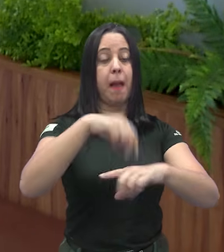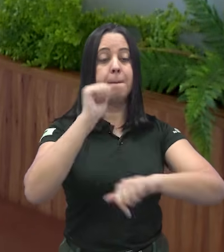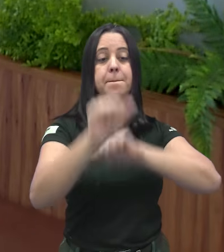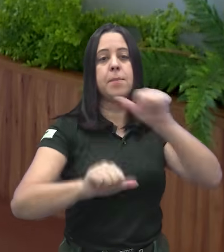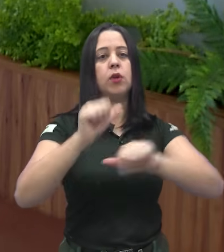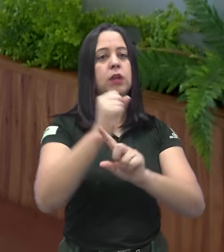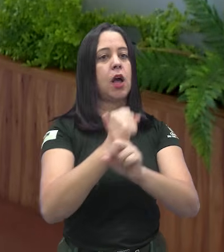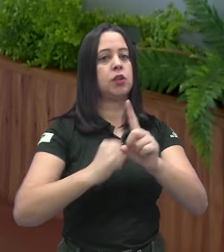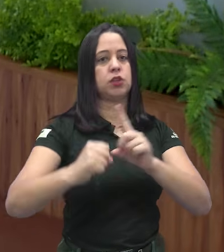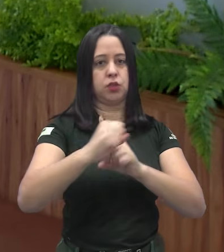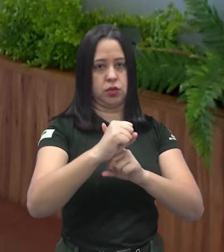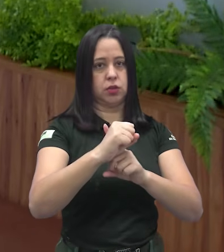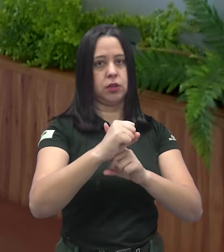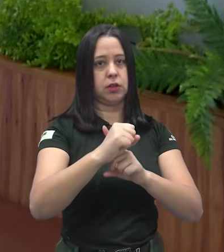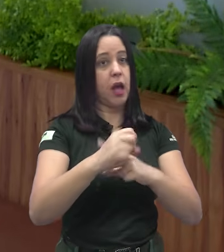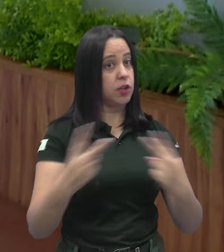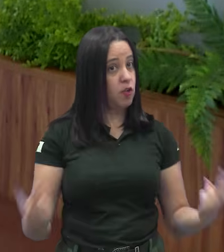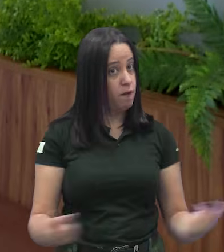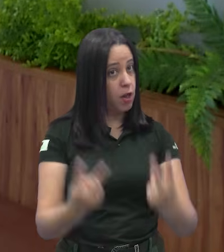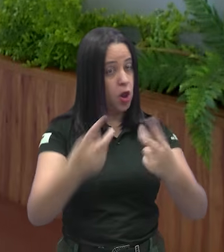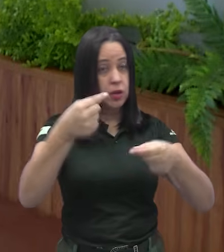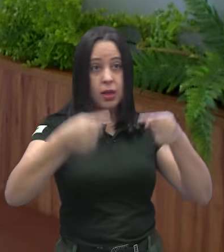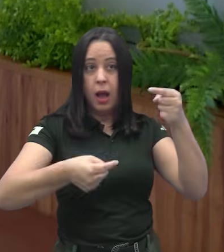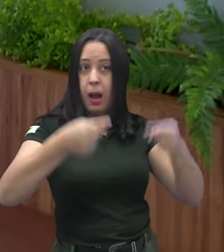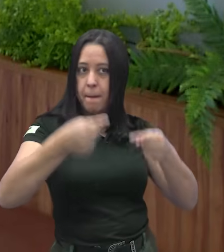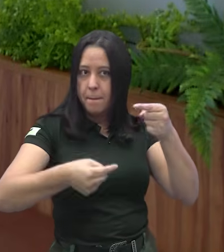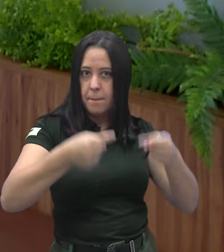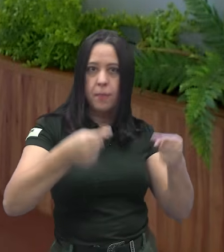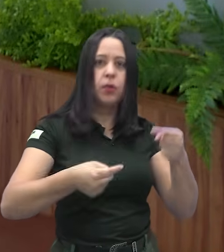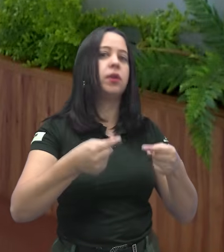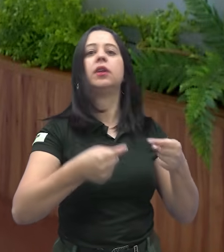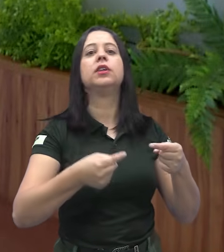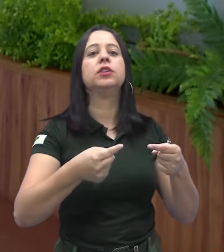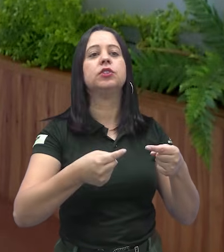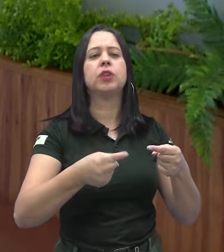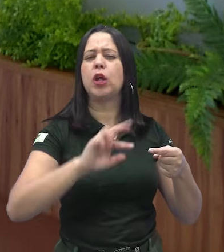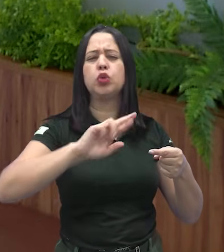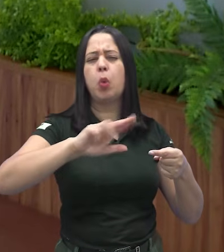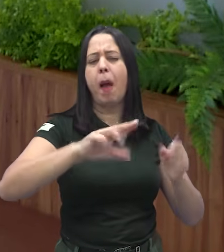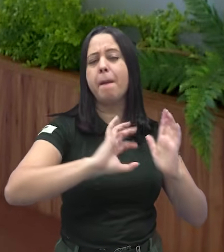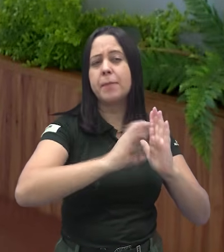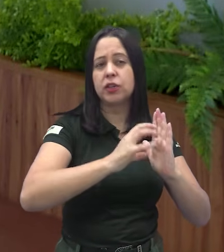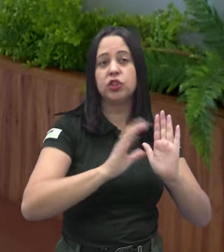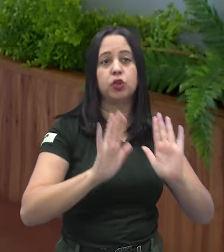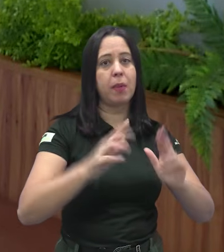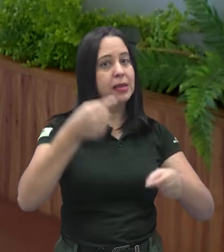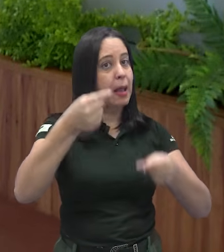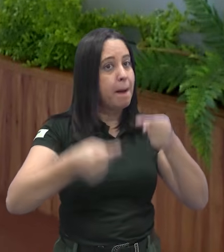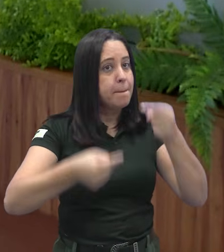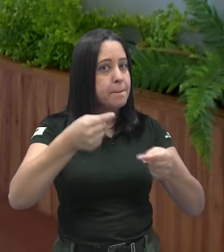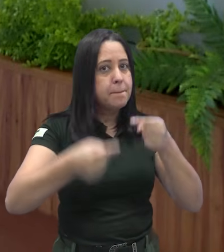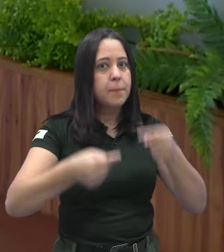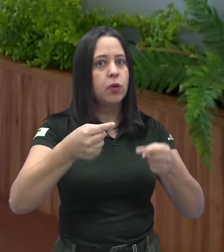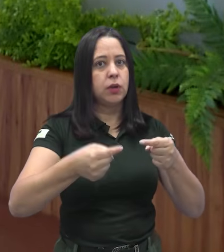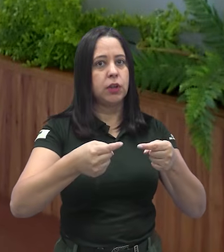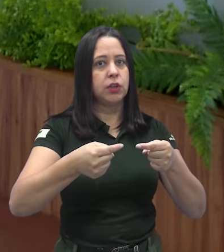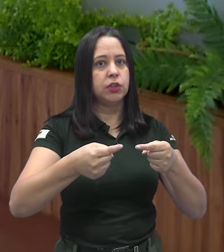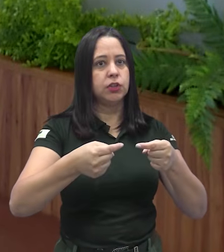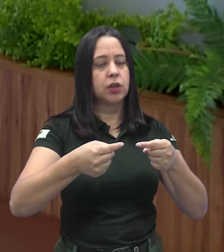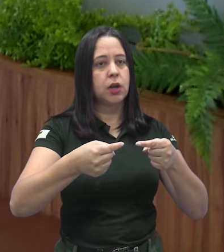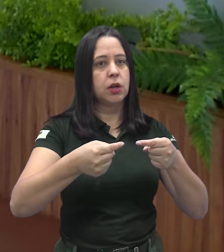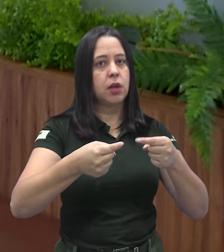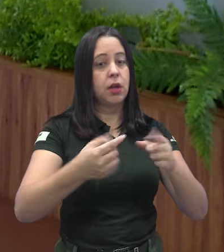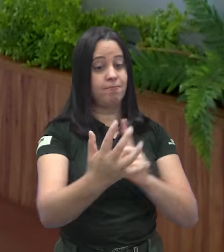modifica isso, né? E que valoriza a política como uma política não política partidária, mas uma política